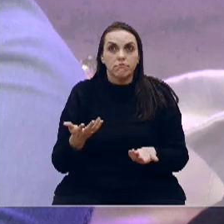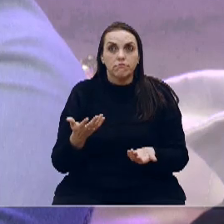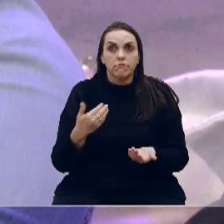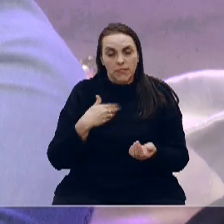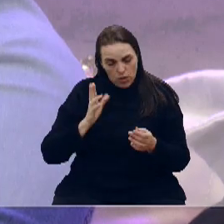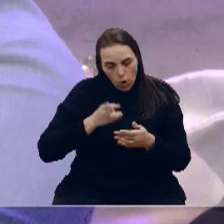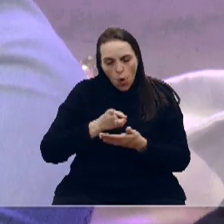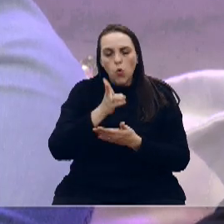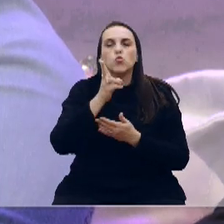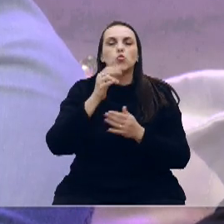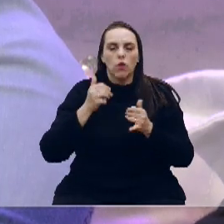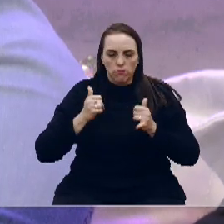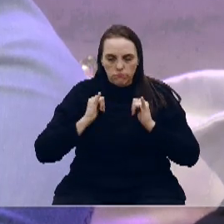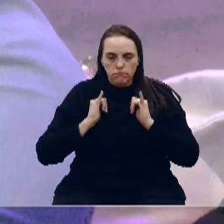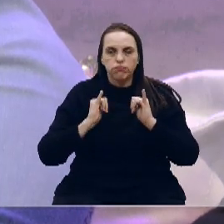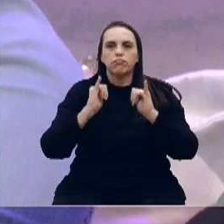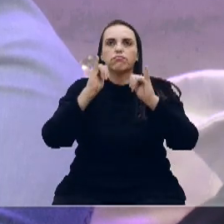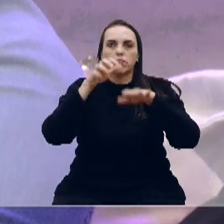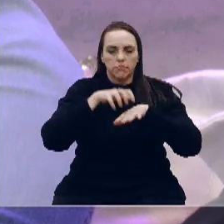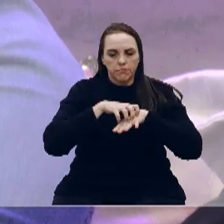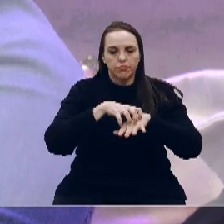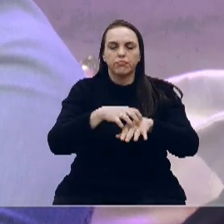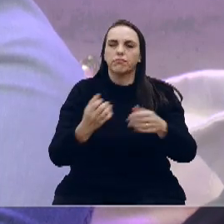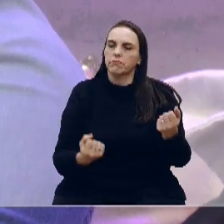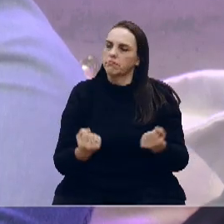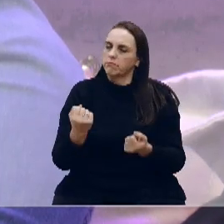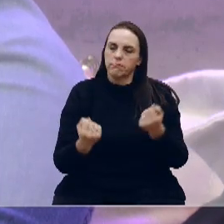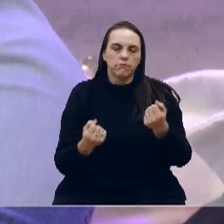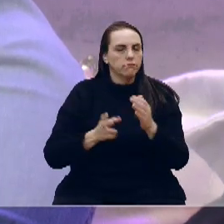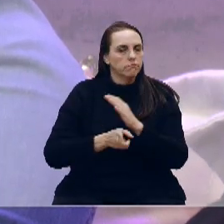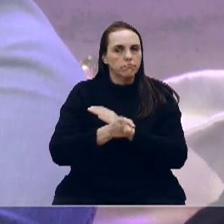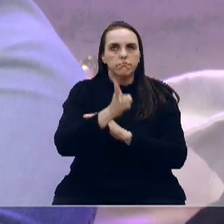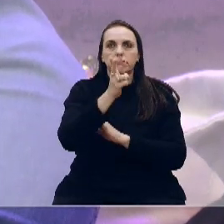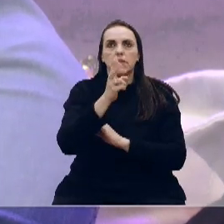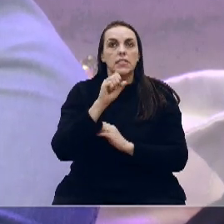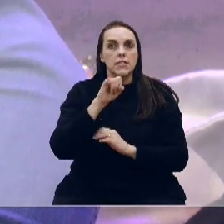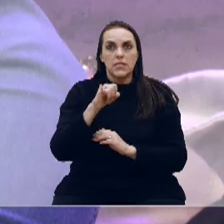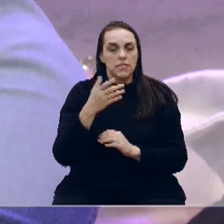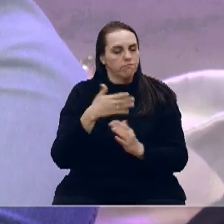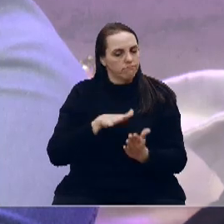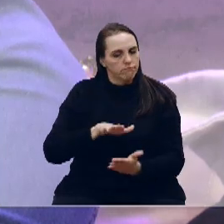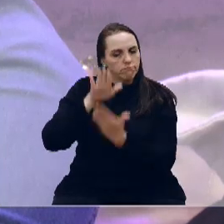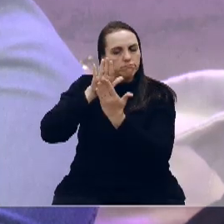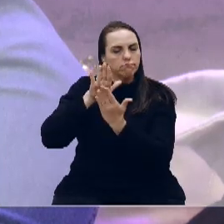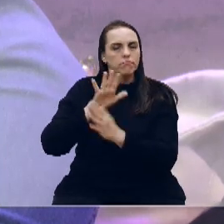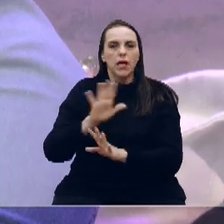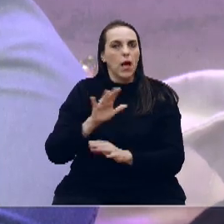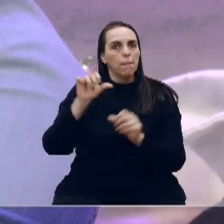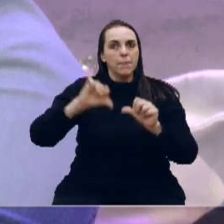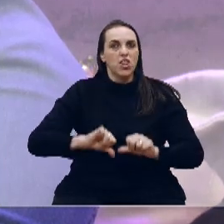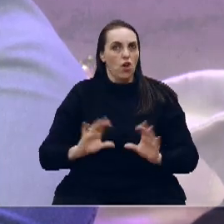viagem, para não ter mais complicação ainda, né? Porque, às vezes, quando bate de frente, aí o negócio piora ali, né? Fica bem pior.